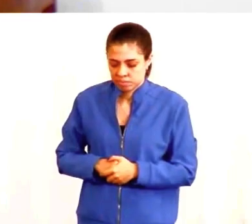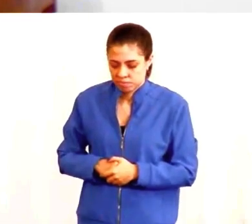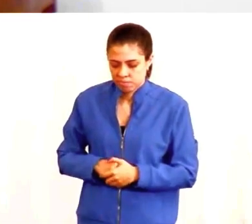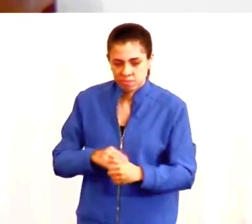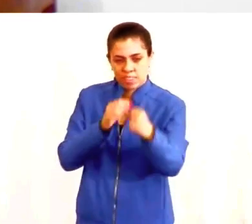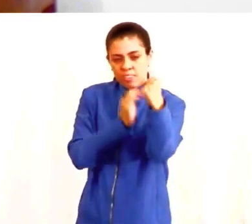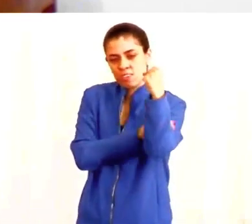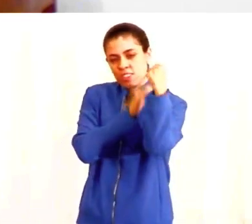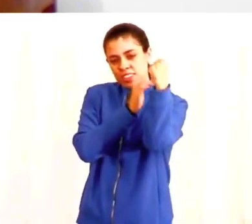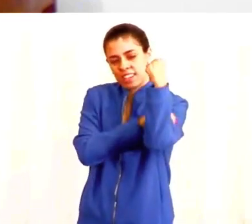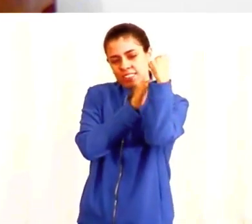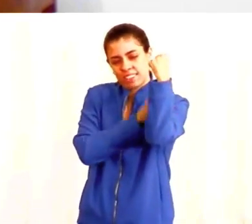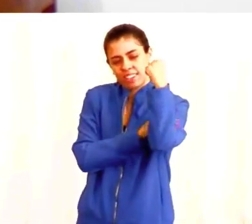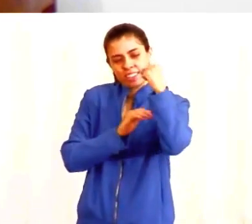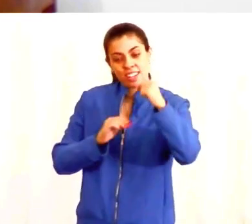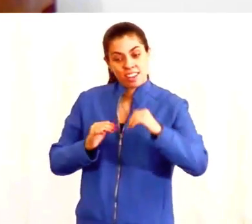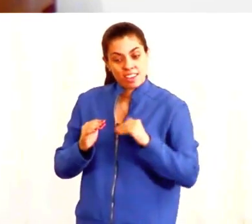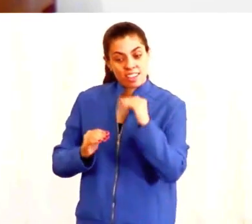para testemunhar.